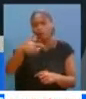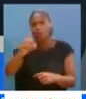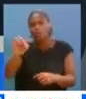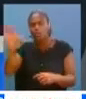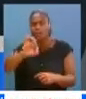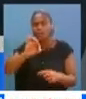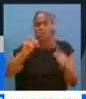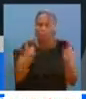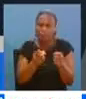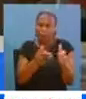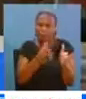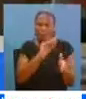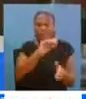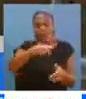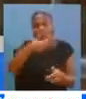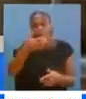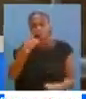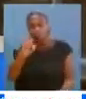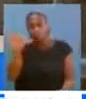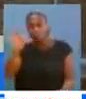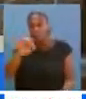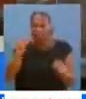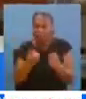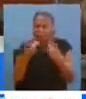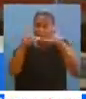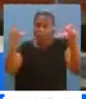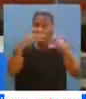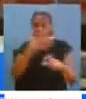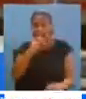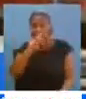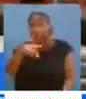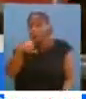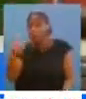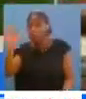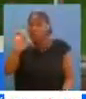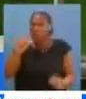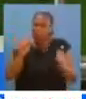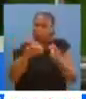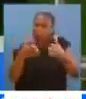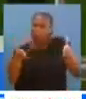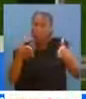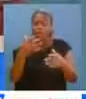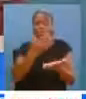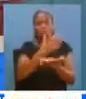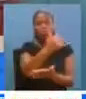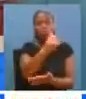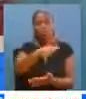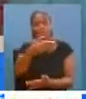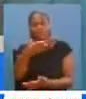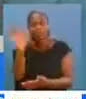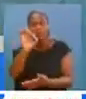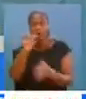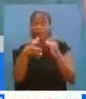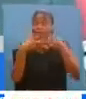microempresas, 10,2% pequenas empresas, 13,2% média empresas e somente 2,7%